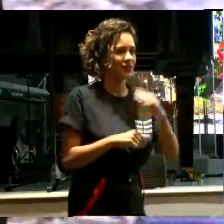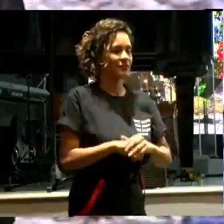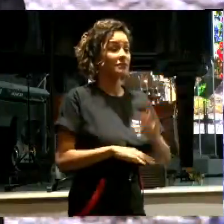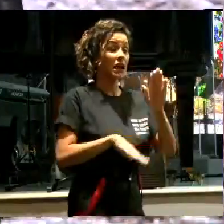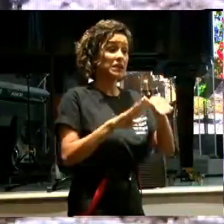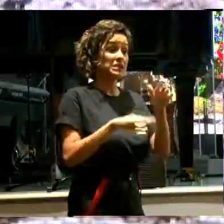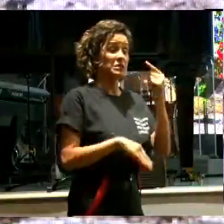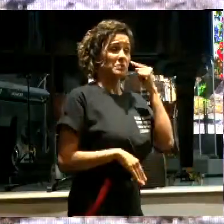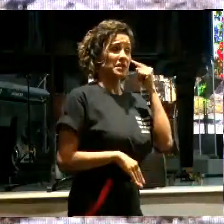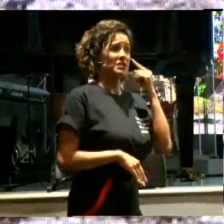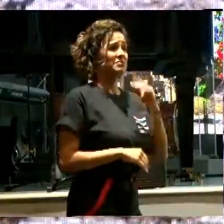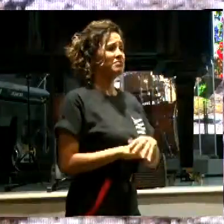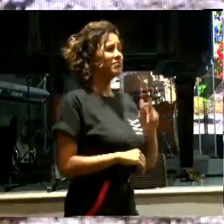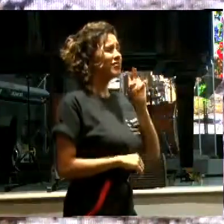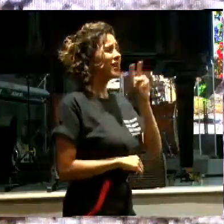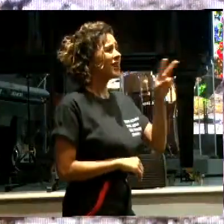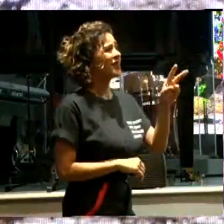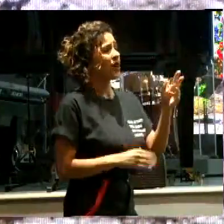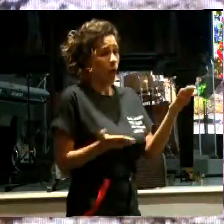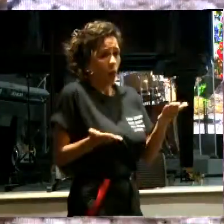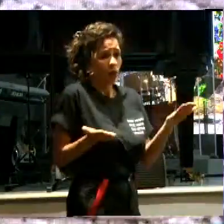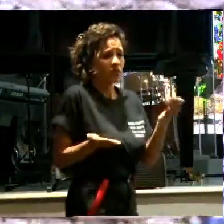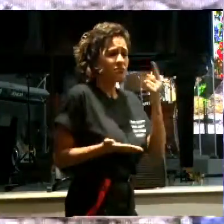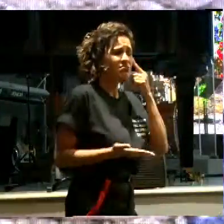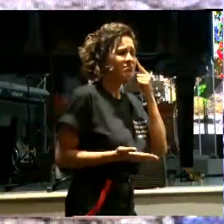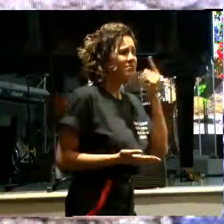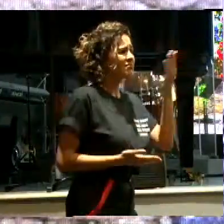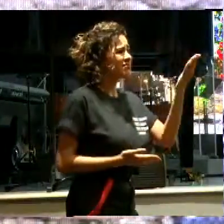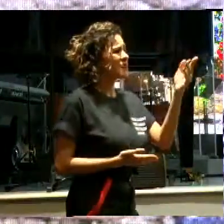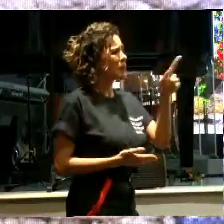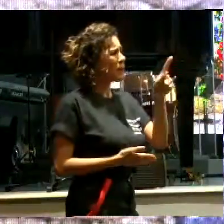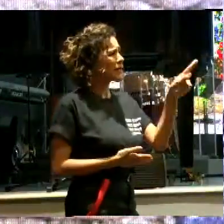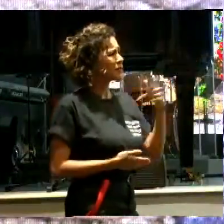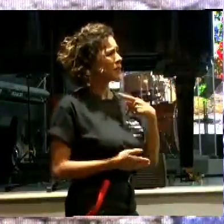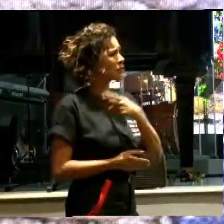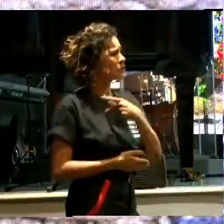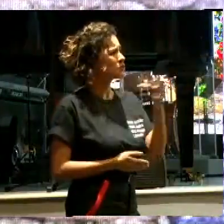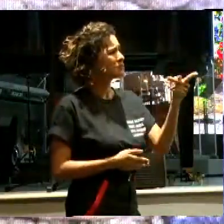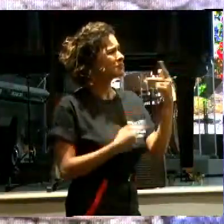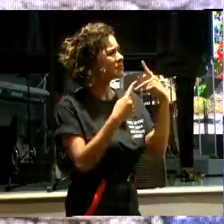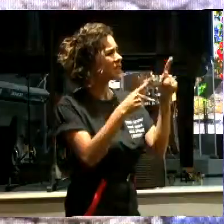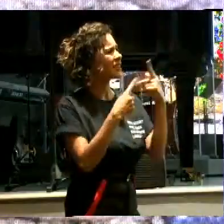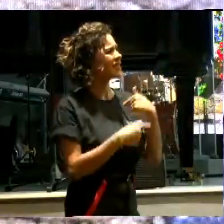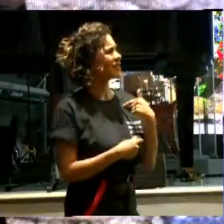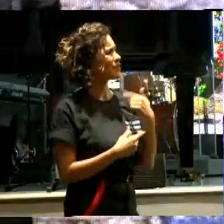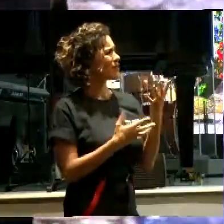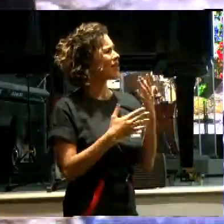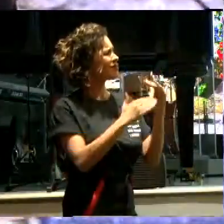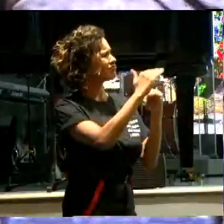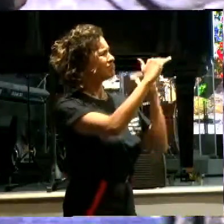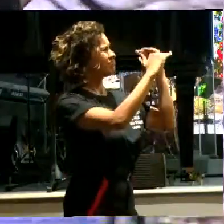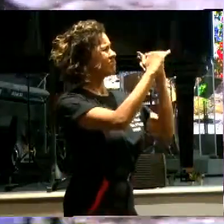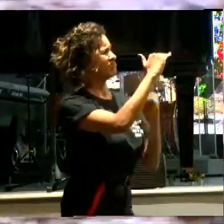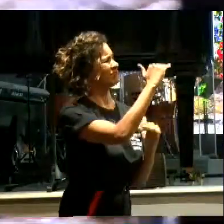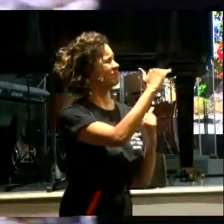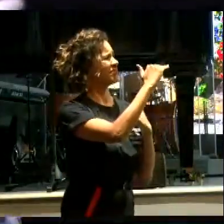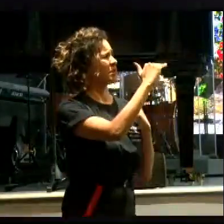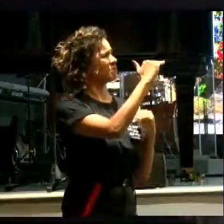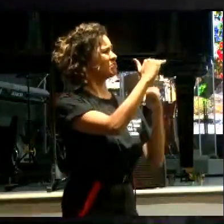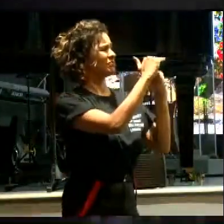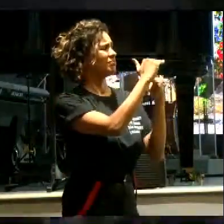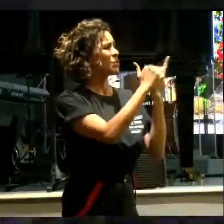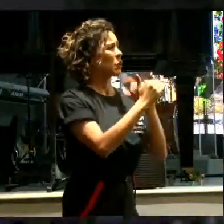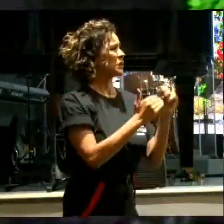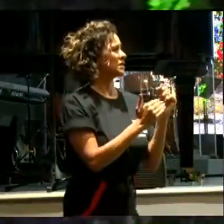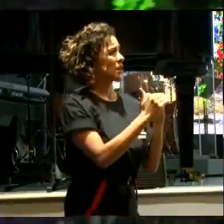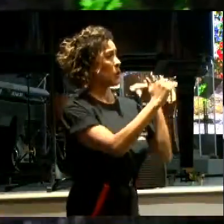esse nível. Você pode não ter o mesmo nível que ela, mas você tem outro nível, sabe por quê? Porque Deus colocou algo especial em